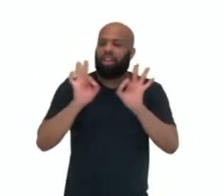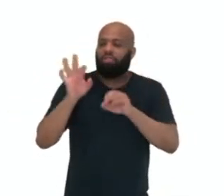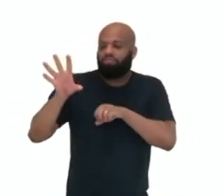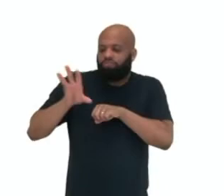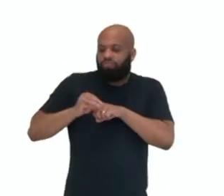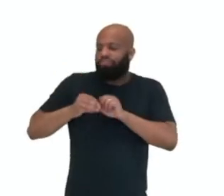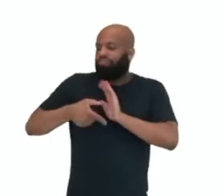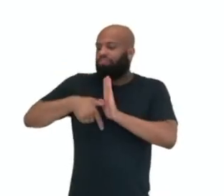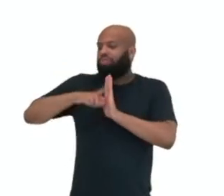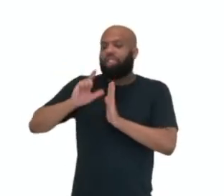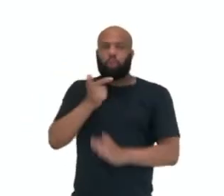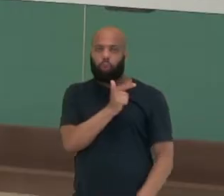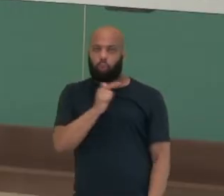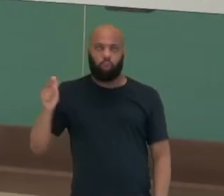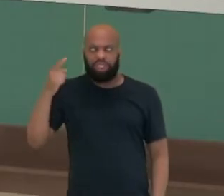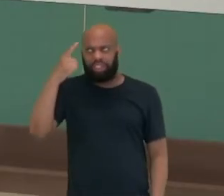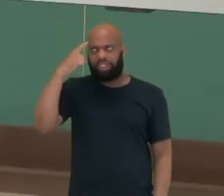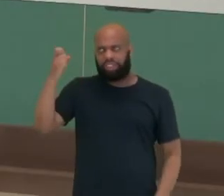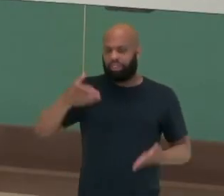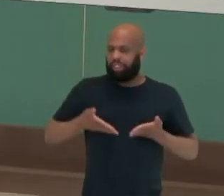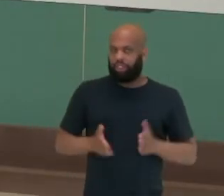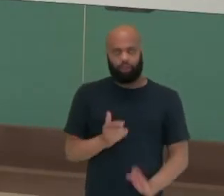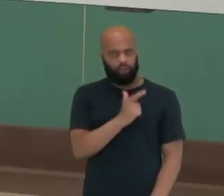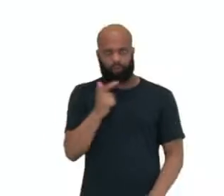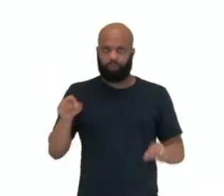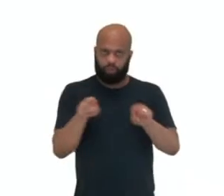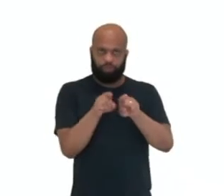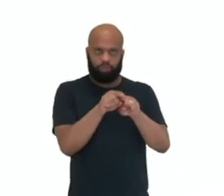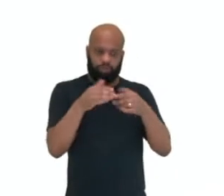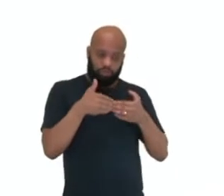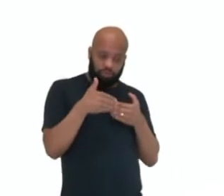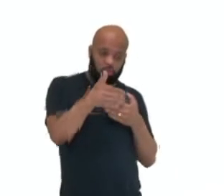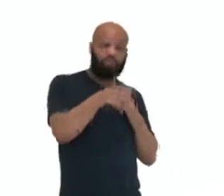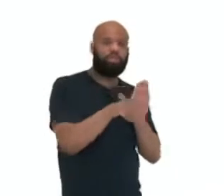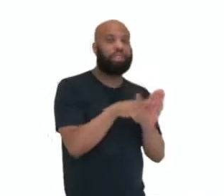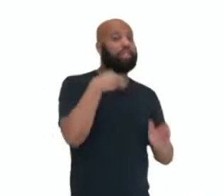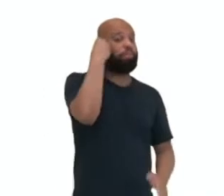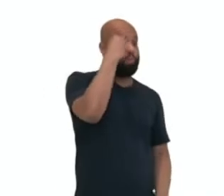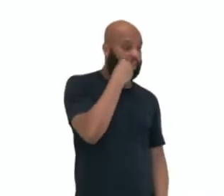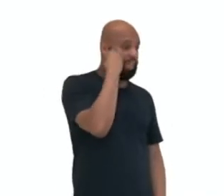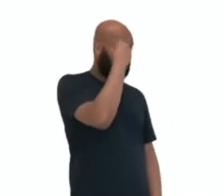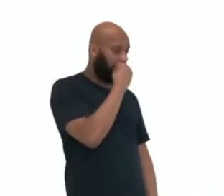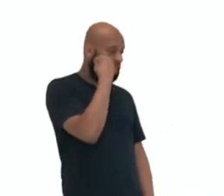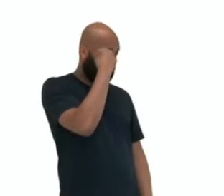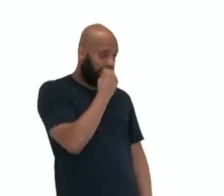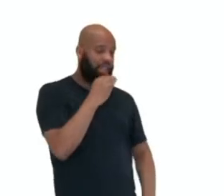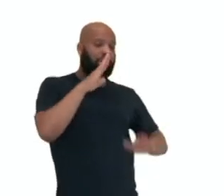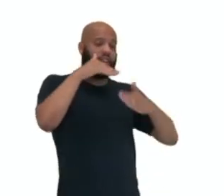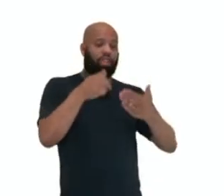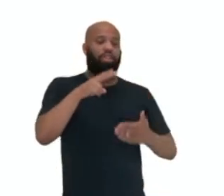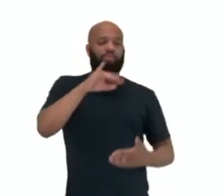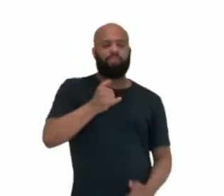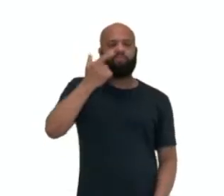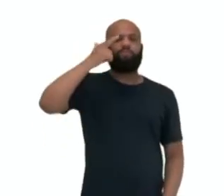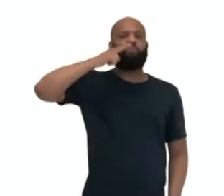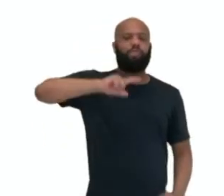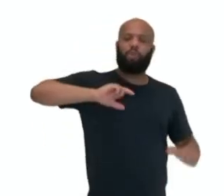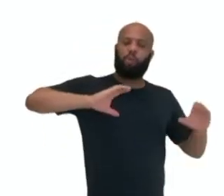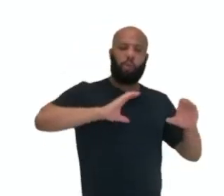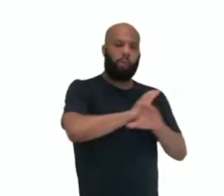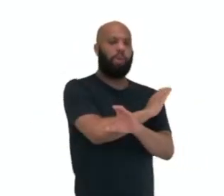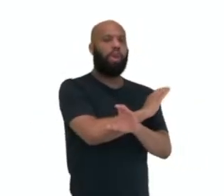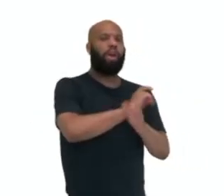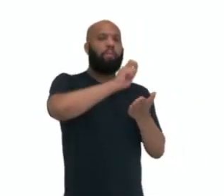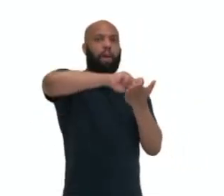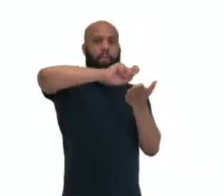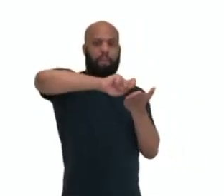prévios ou chamadas ideias inatas. A partir das nossas experiências é que vamos preenchendo essa folha.